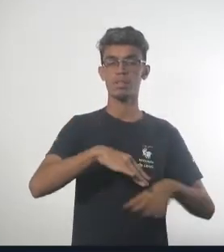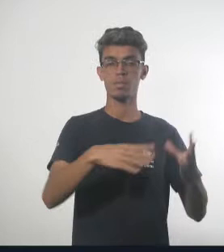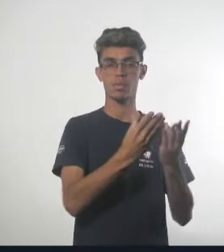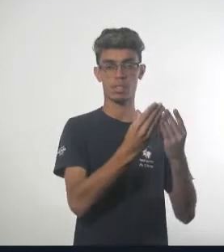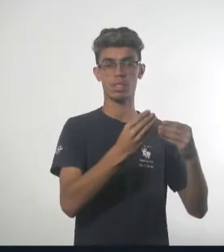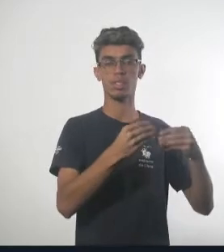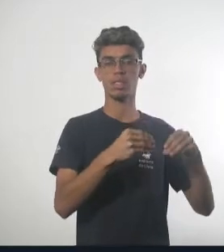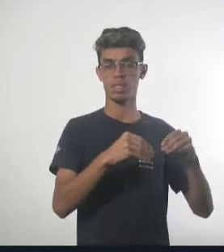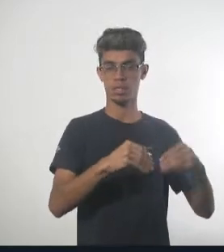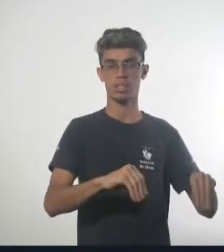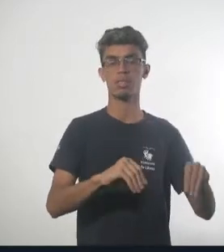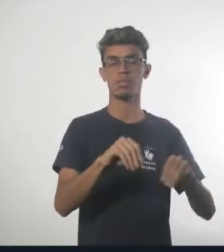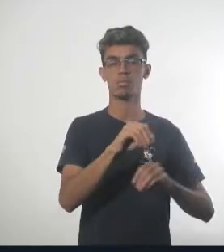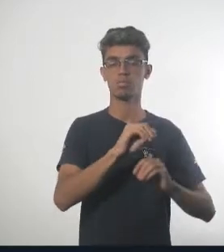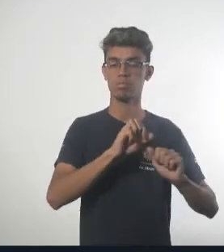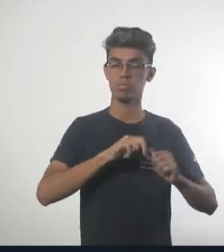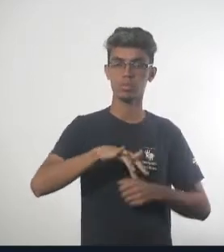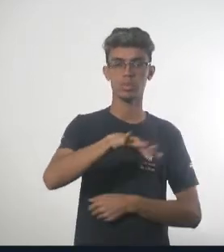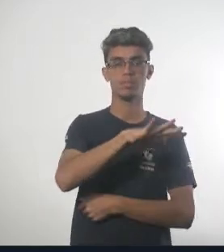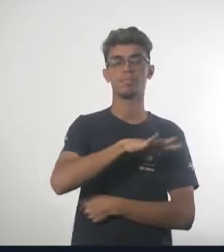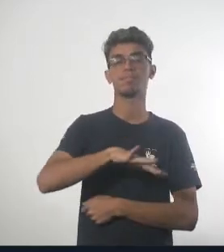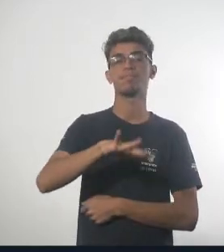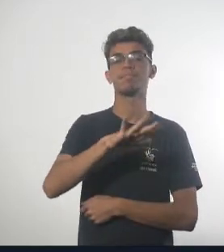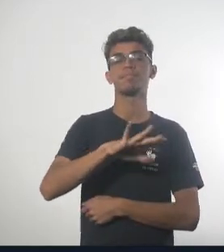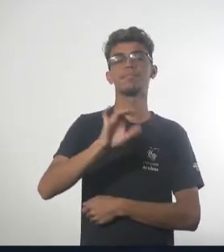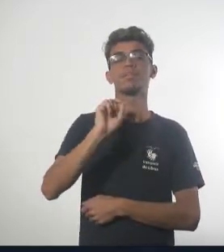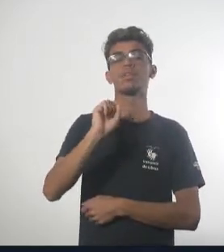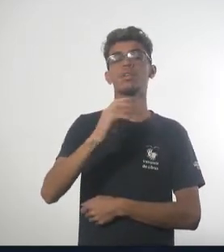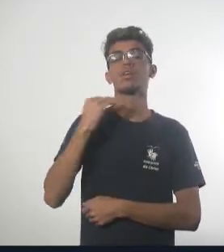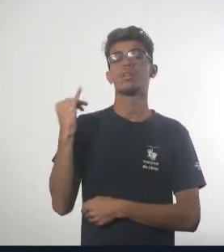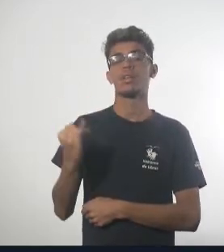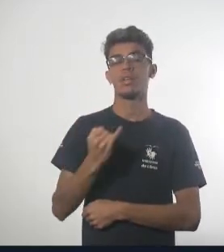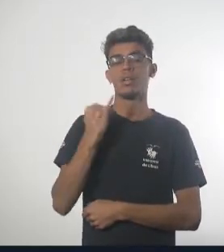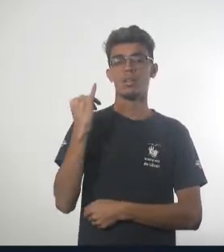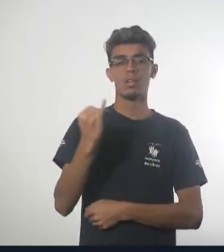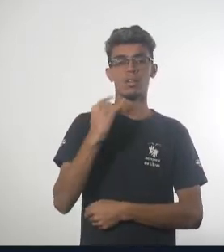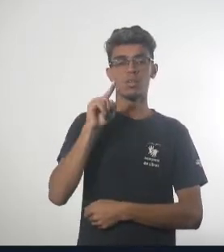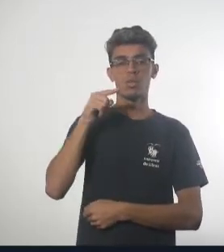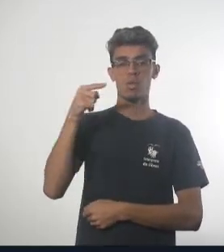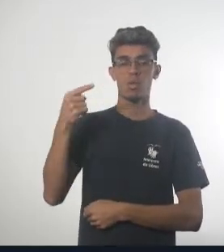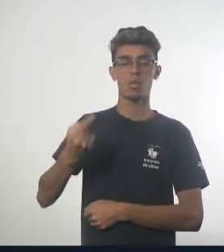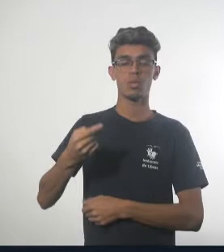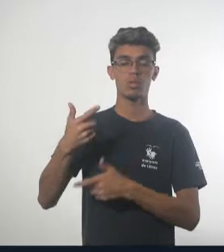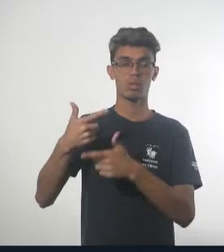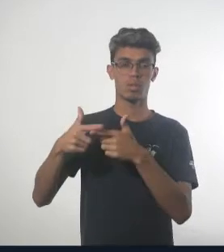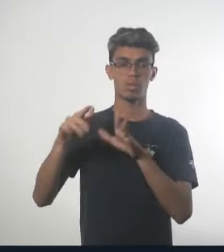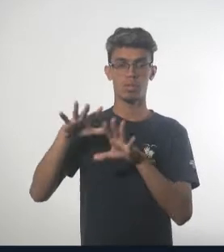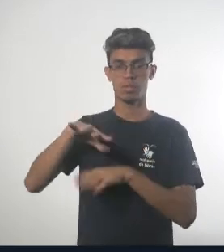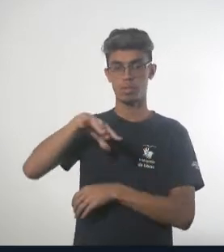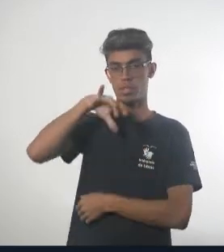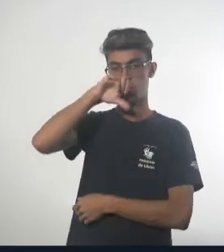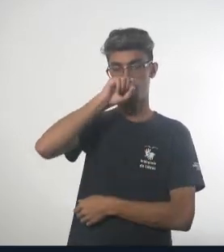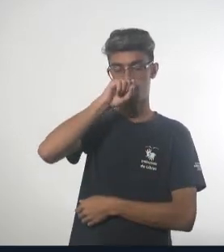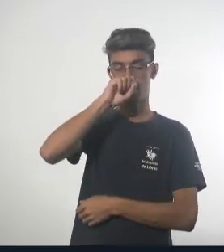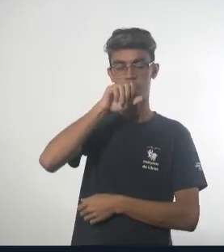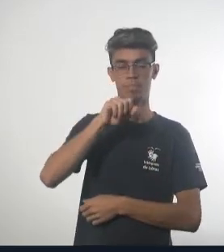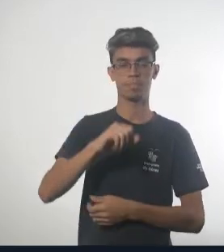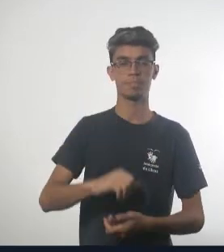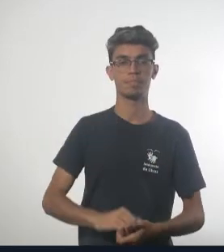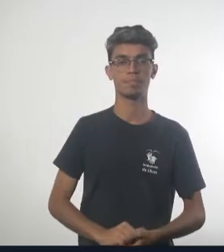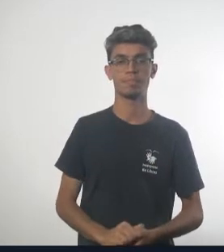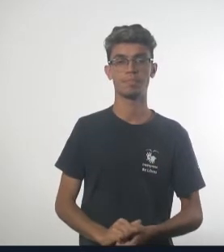essas SRAGs, de forma geral, a gente considerando, então, a importância desses outros vírus respiratórios e das SRAGs não